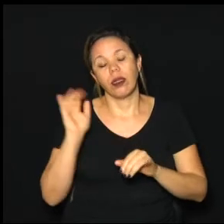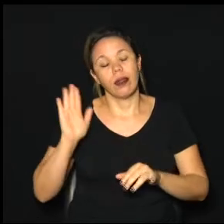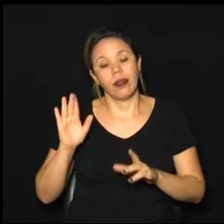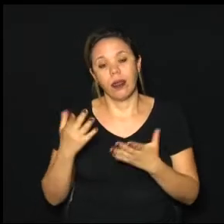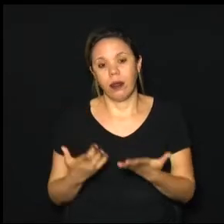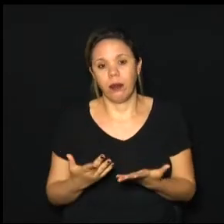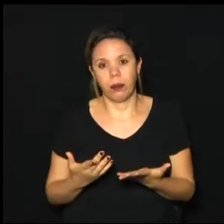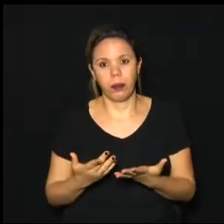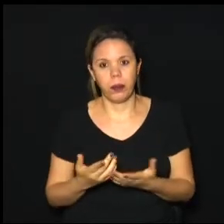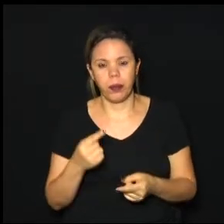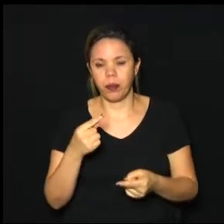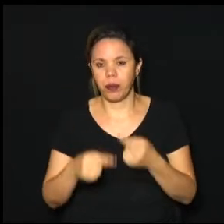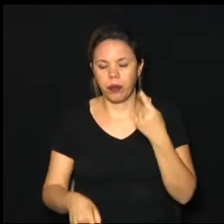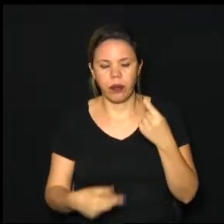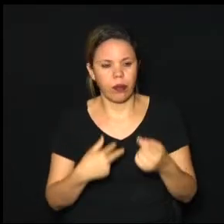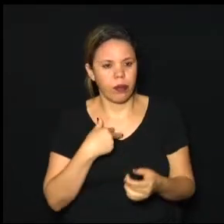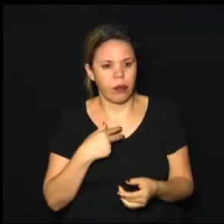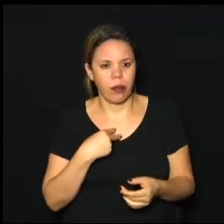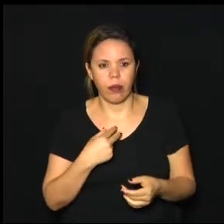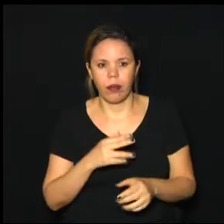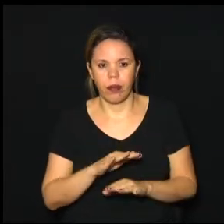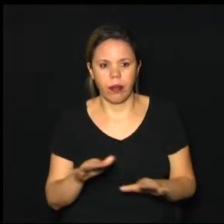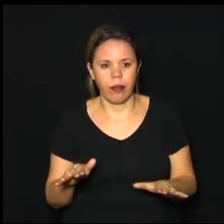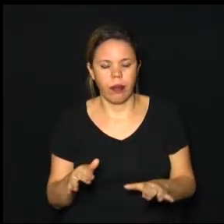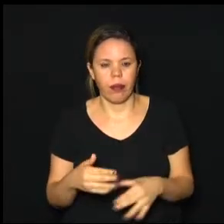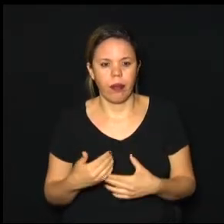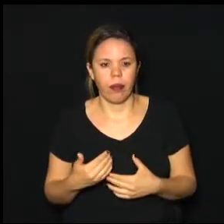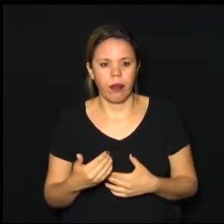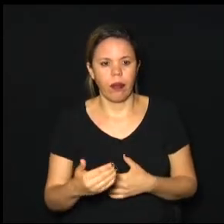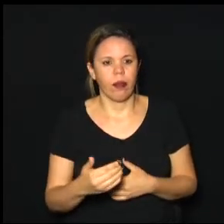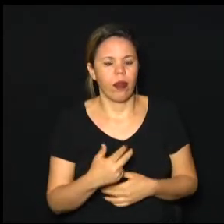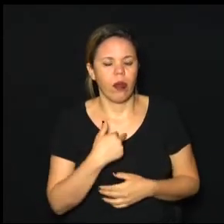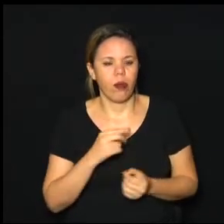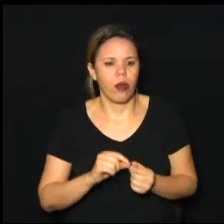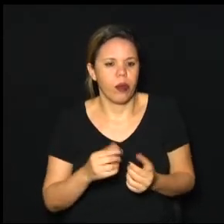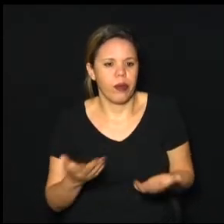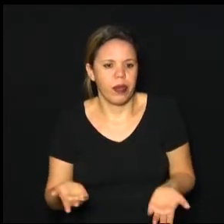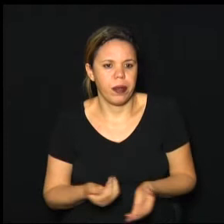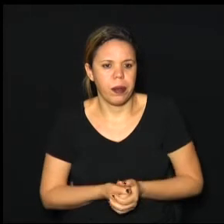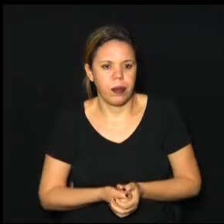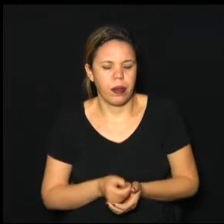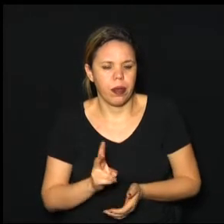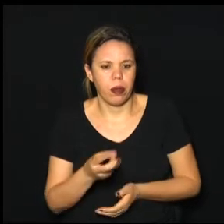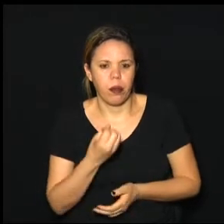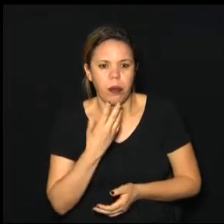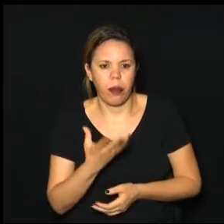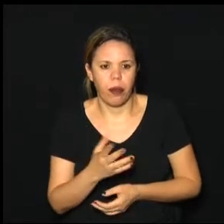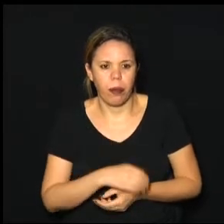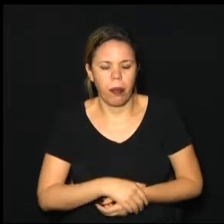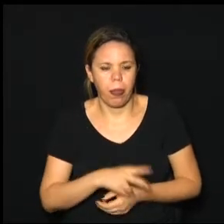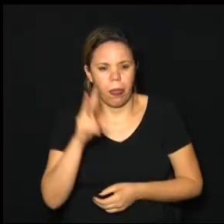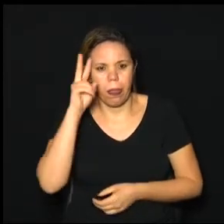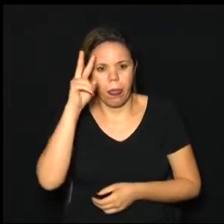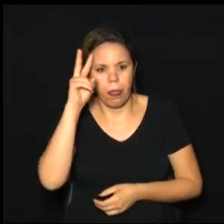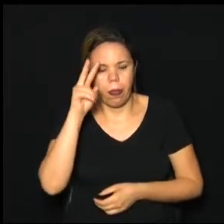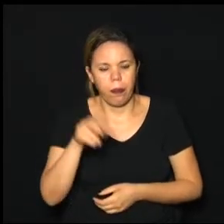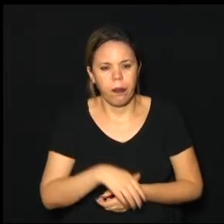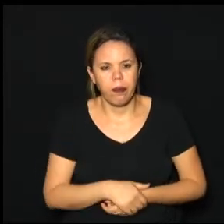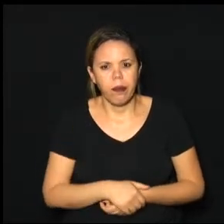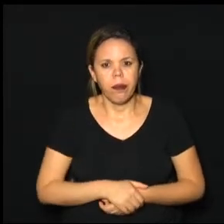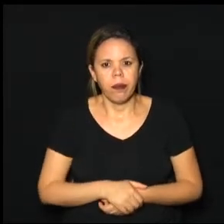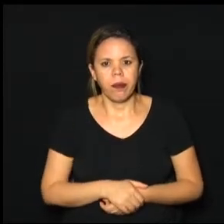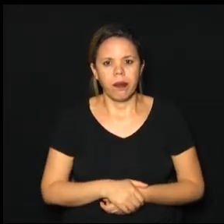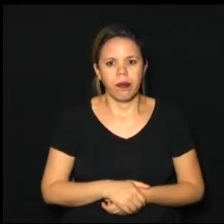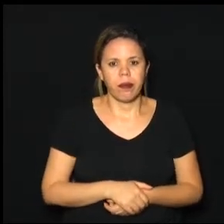veículos ele está proibido. Isso não pode, já não é de hoje, né, mas é sempre bom relembrar.